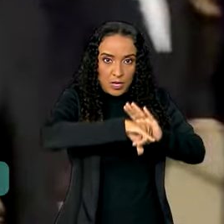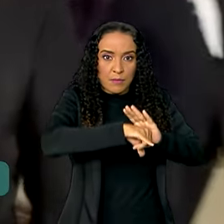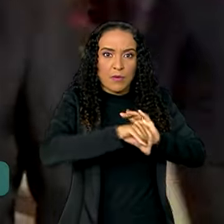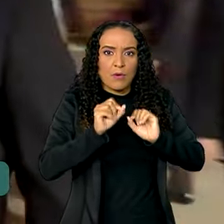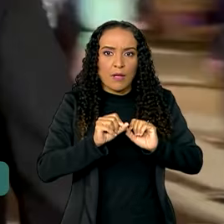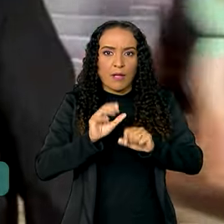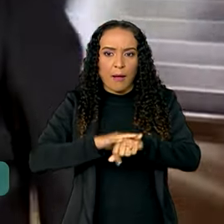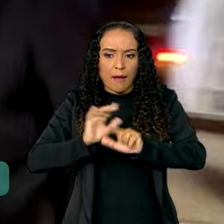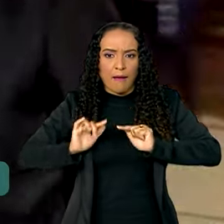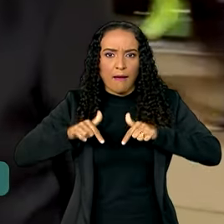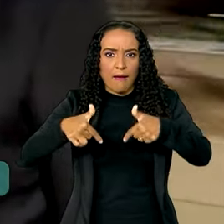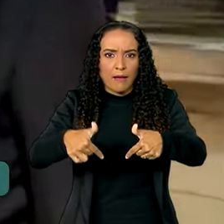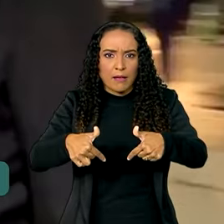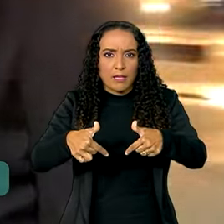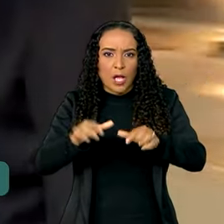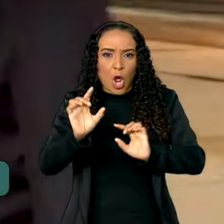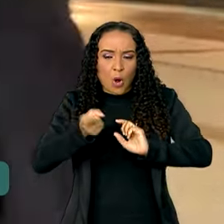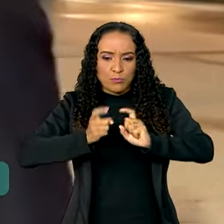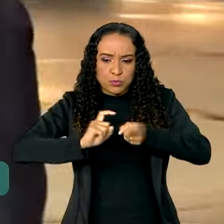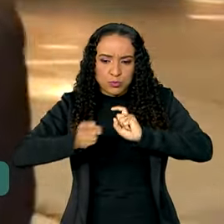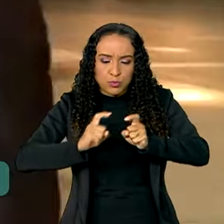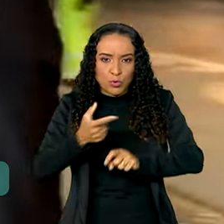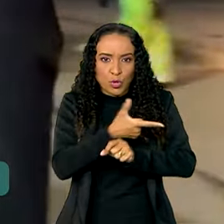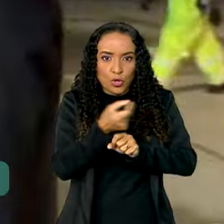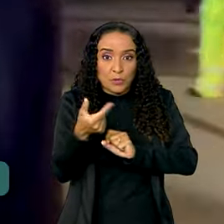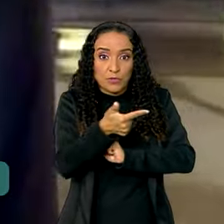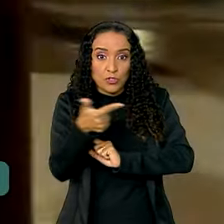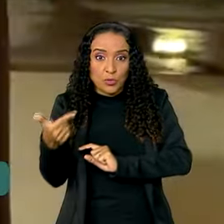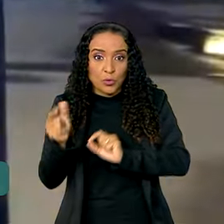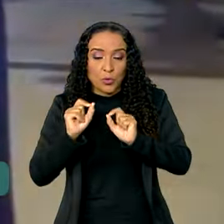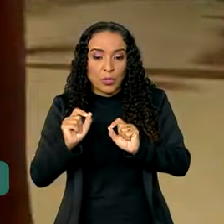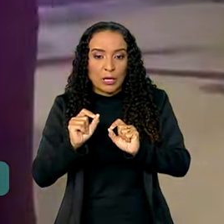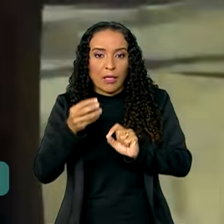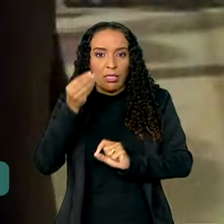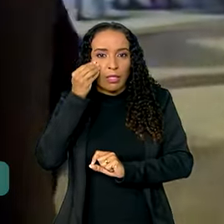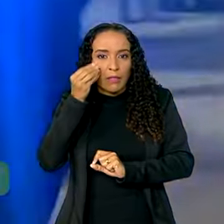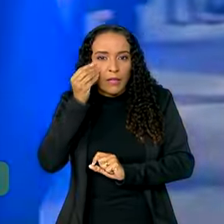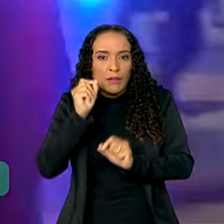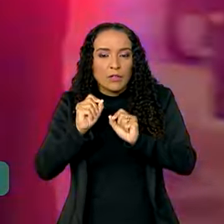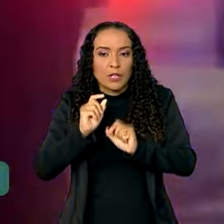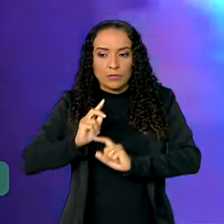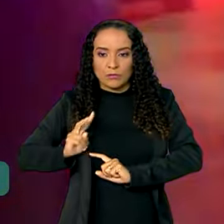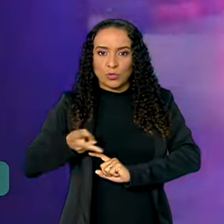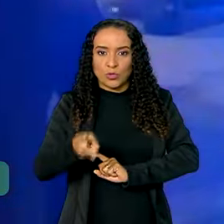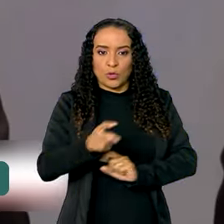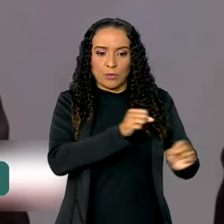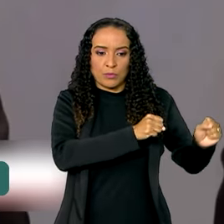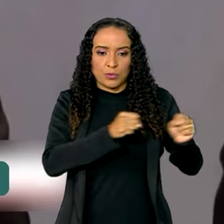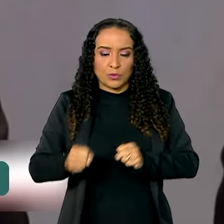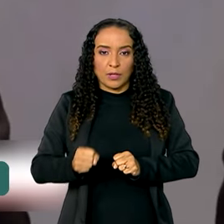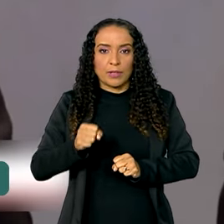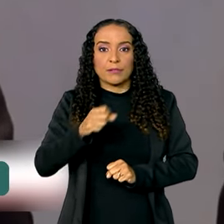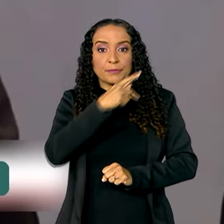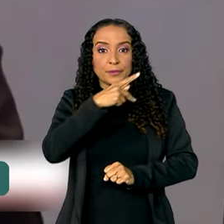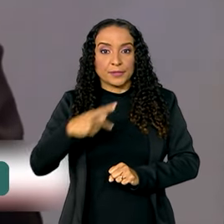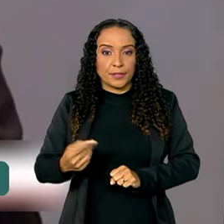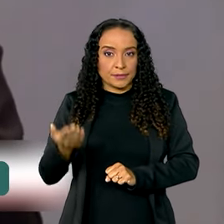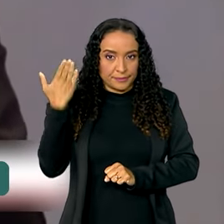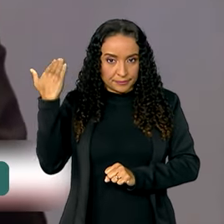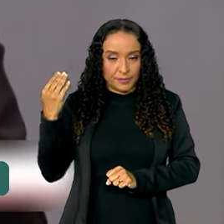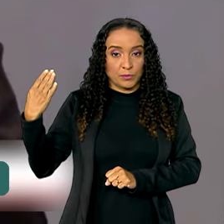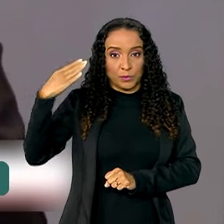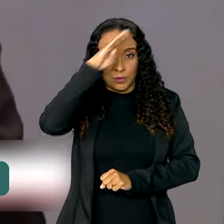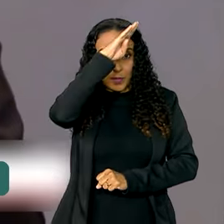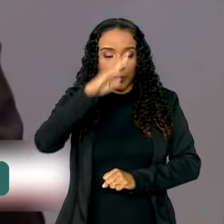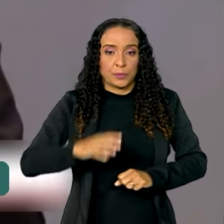que atuou de forma coordenada em 2022 na tentativa de manter no poder o então presidente da República,